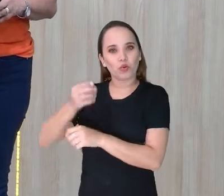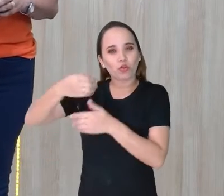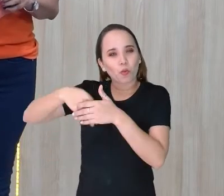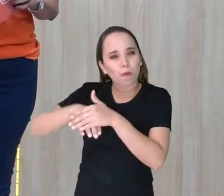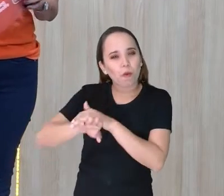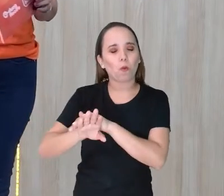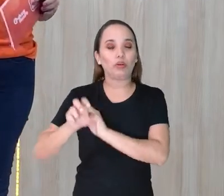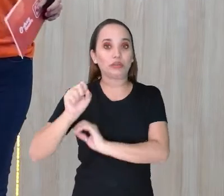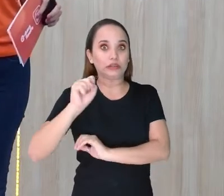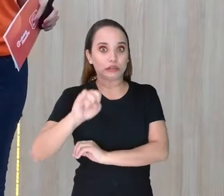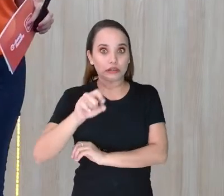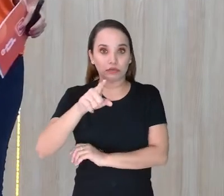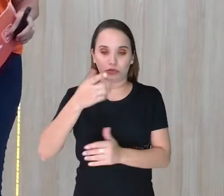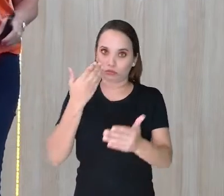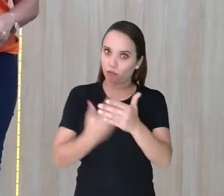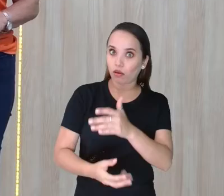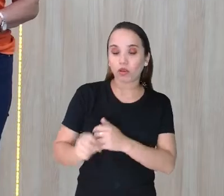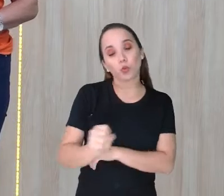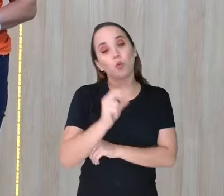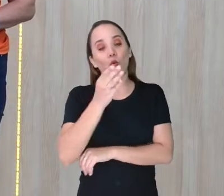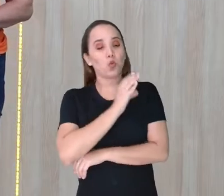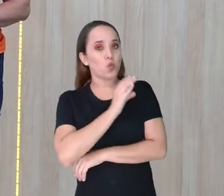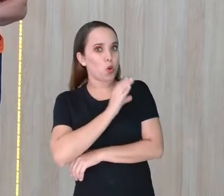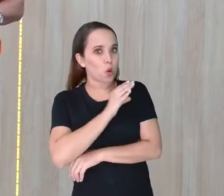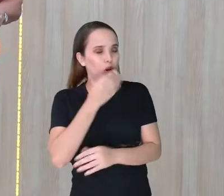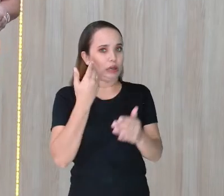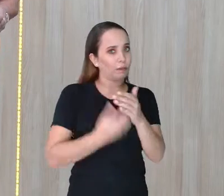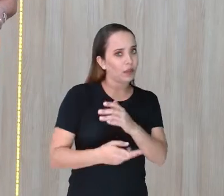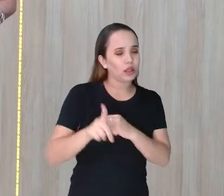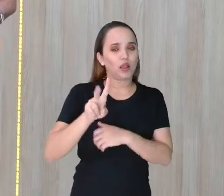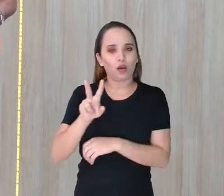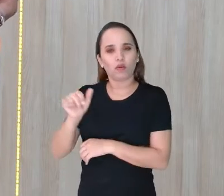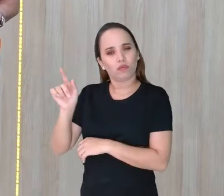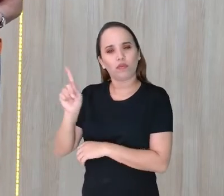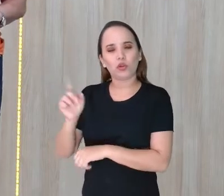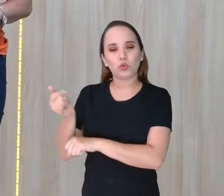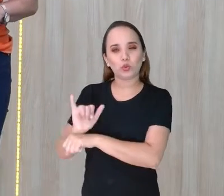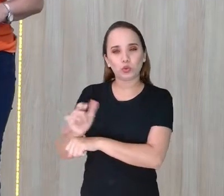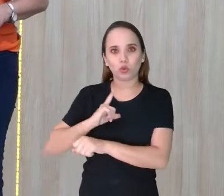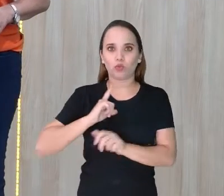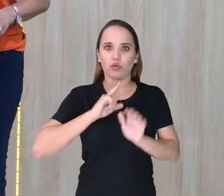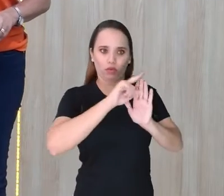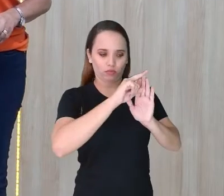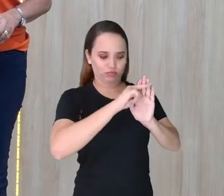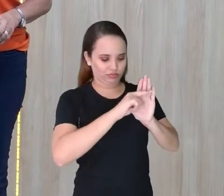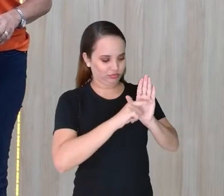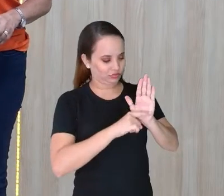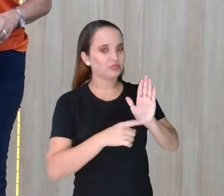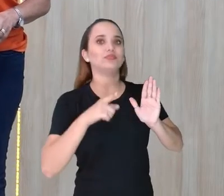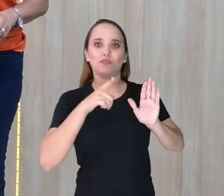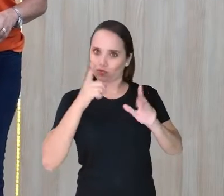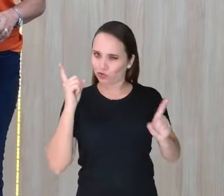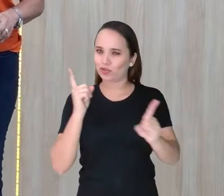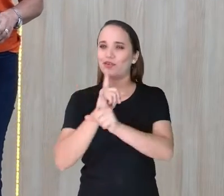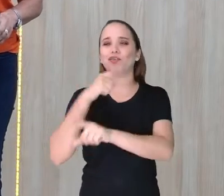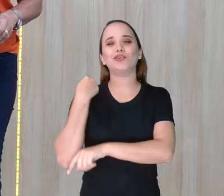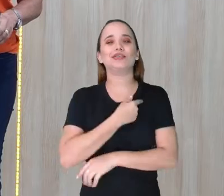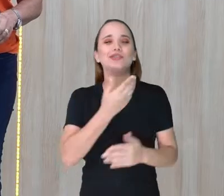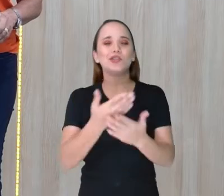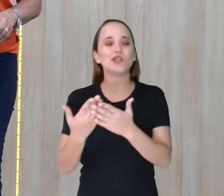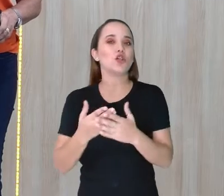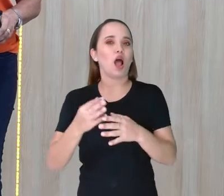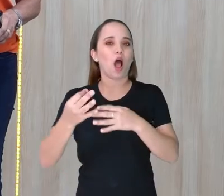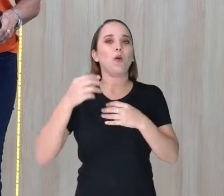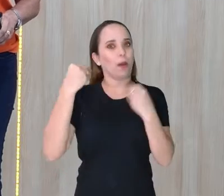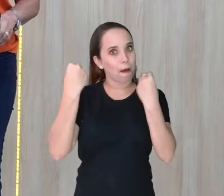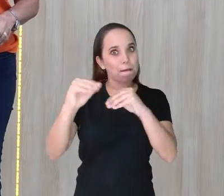perdeu, se seu colega não pôde assistir, vai lá no YouTube, na lista de playlist e vai ver a nossa aula e faz algum comentário que eu